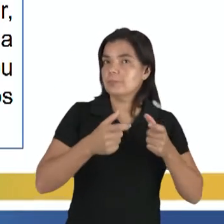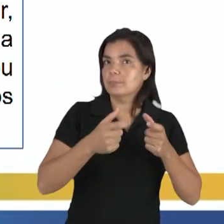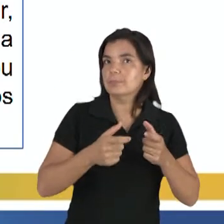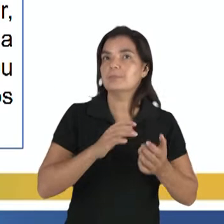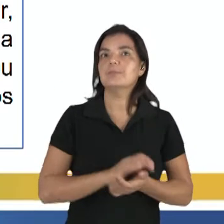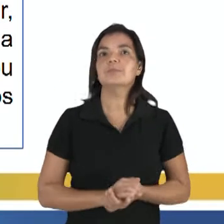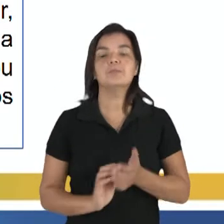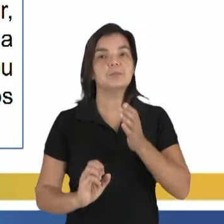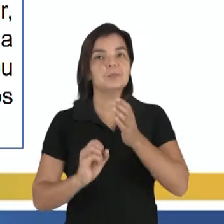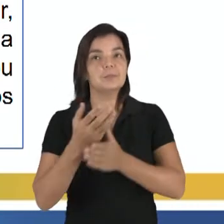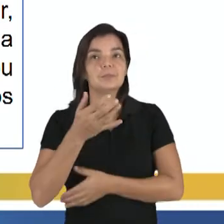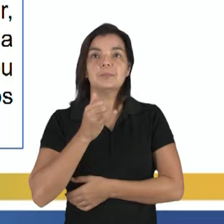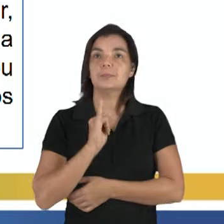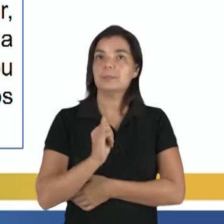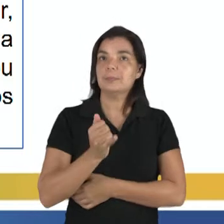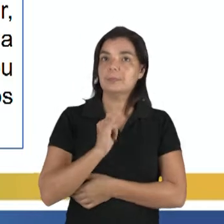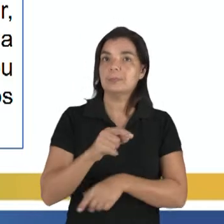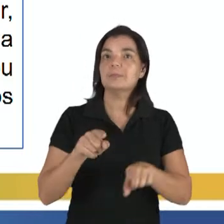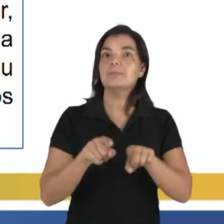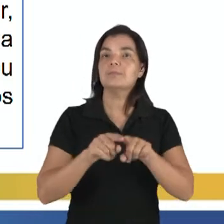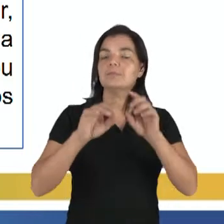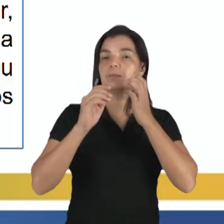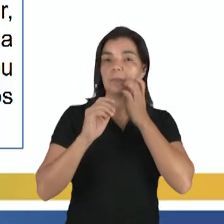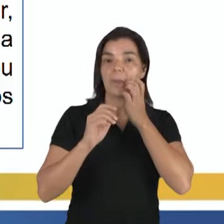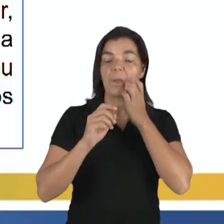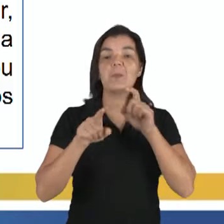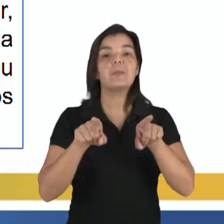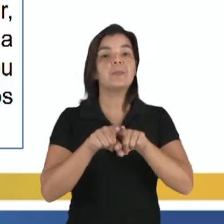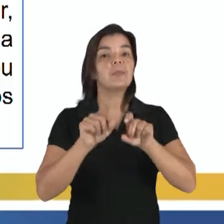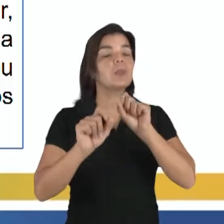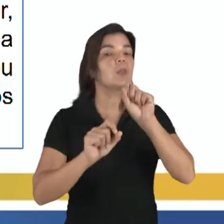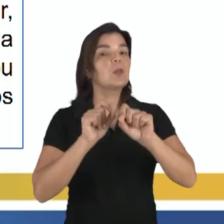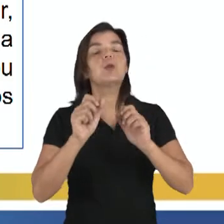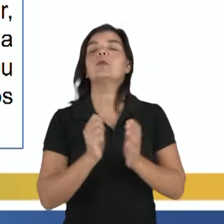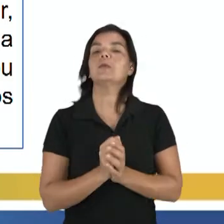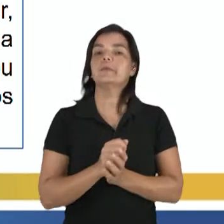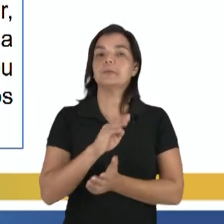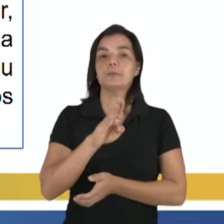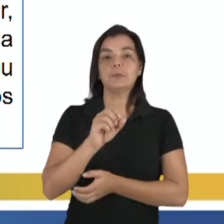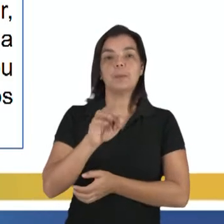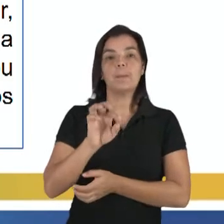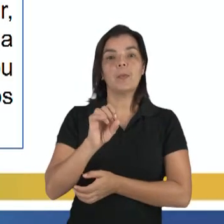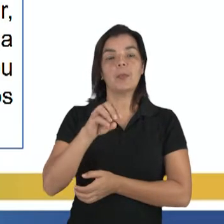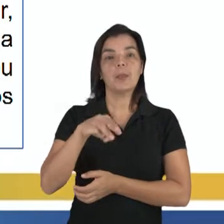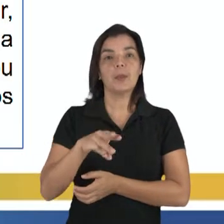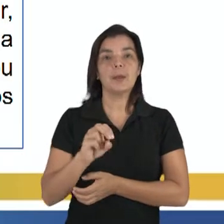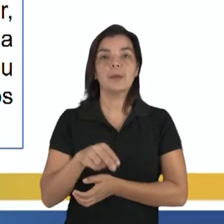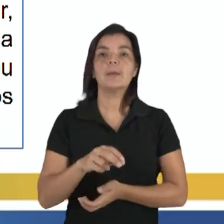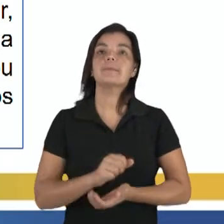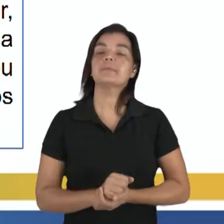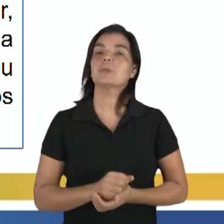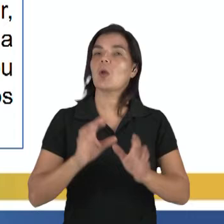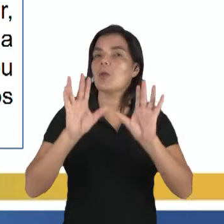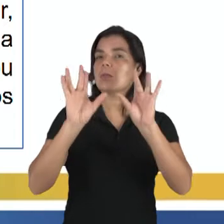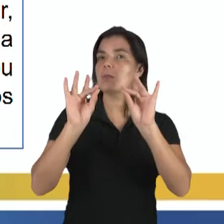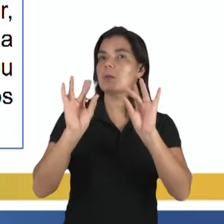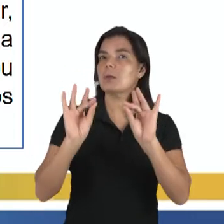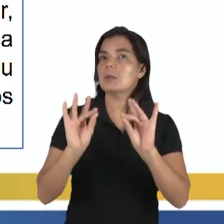o espaço onde vai ocorrer a narrativa, que no caso aí seria no botequim da Gávea, e